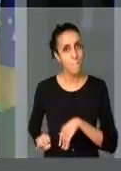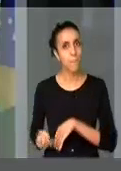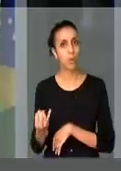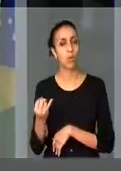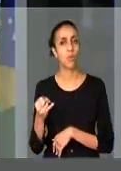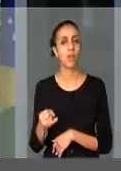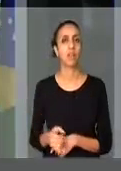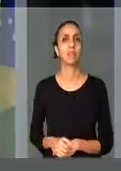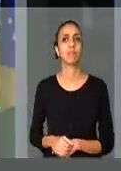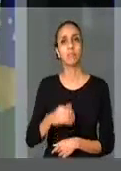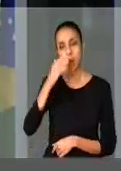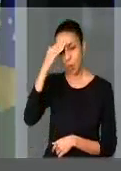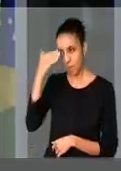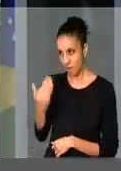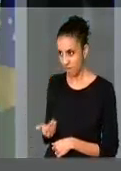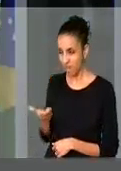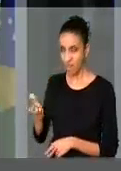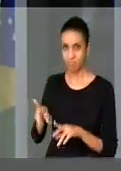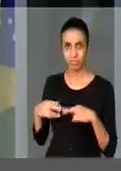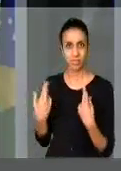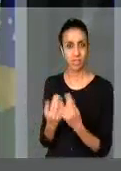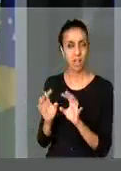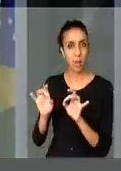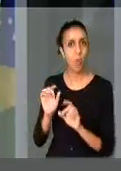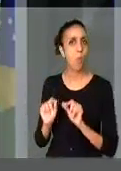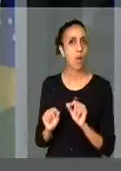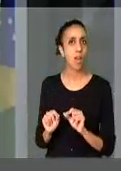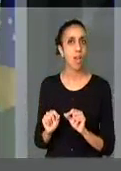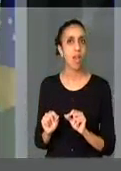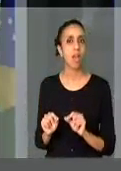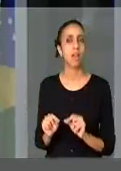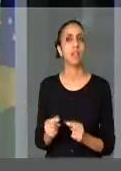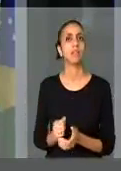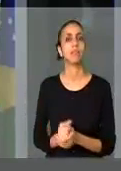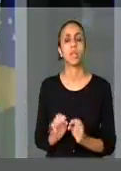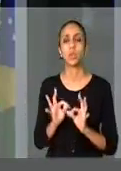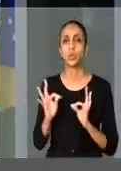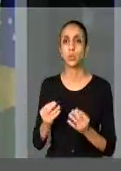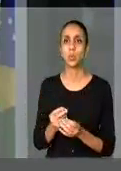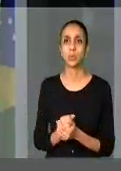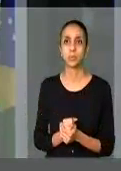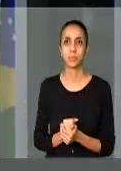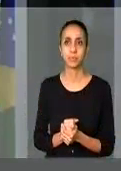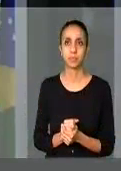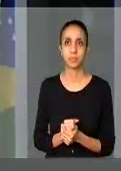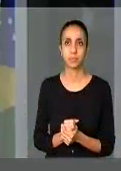homenagem ao Estado de Israel para reafirmar que a comunhão de valores e costumes